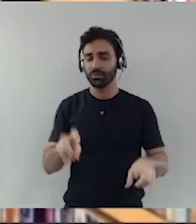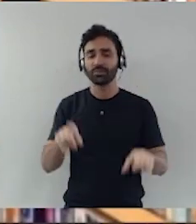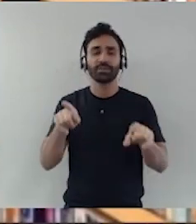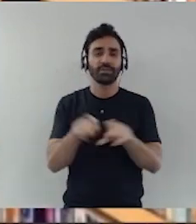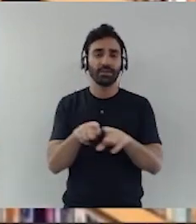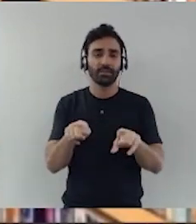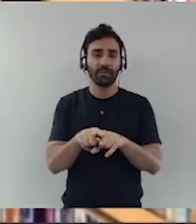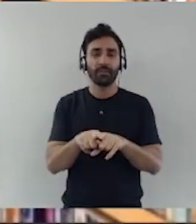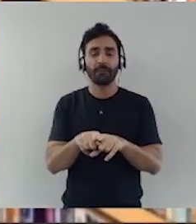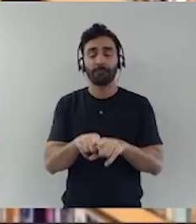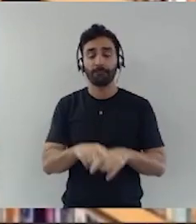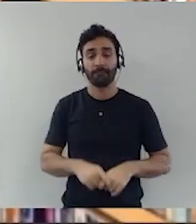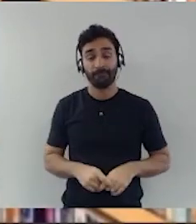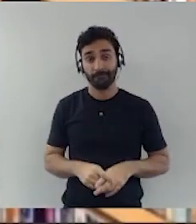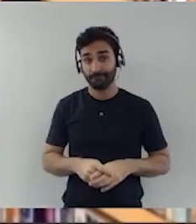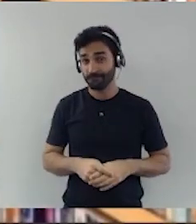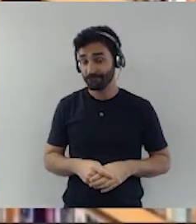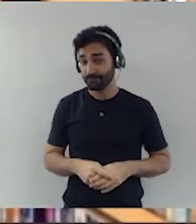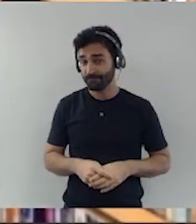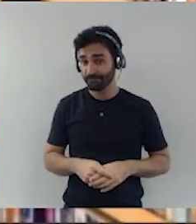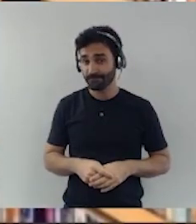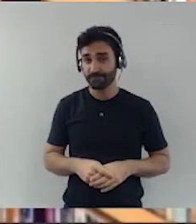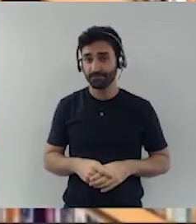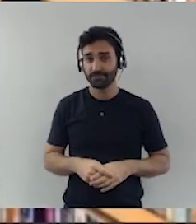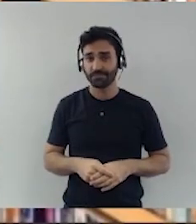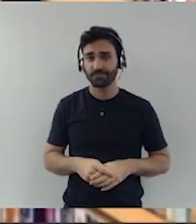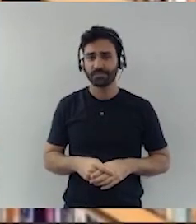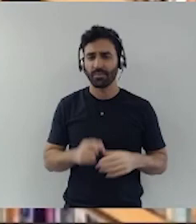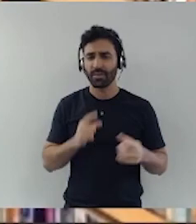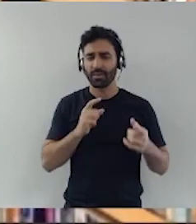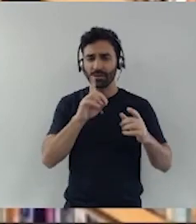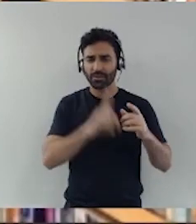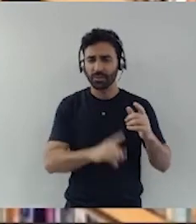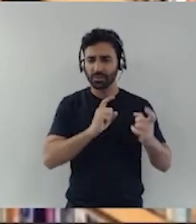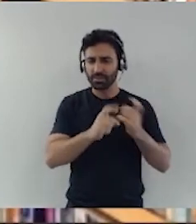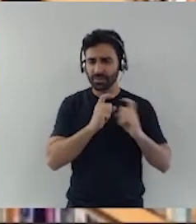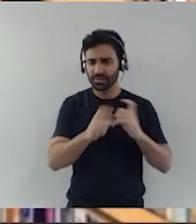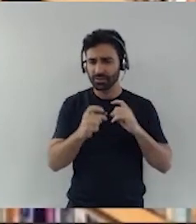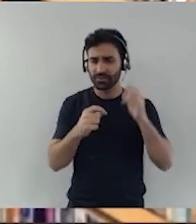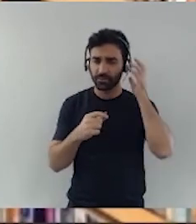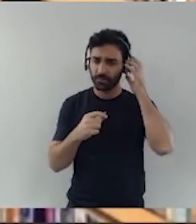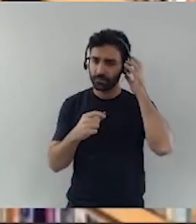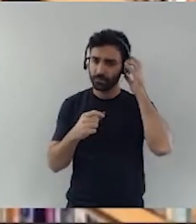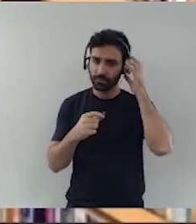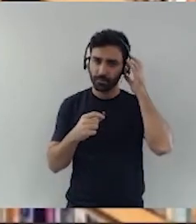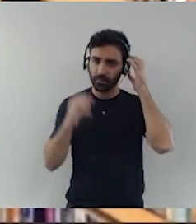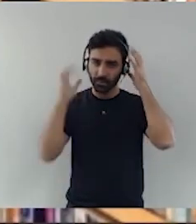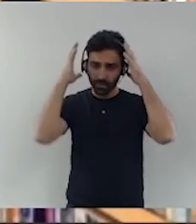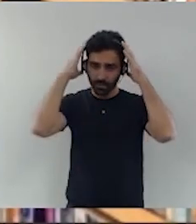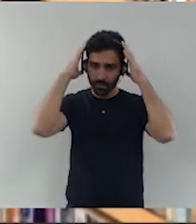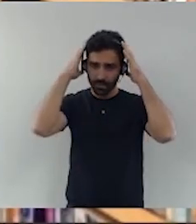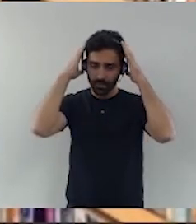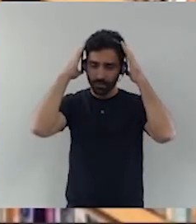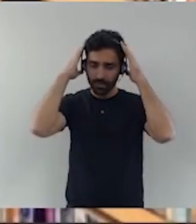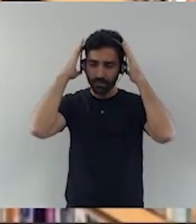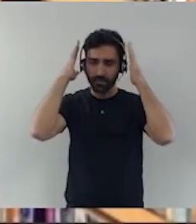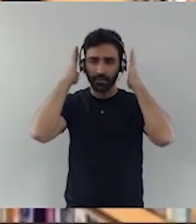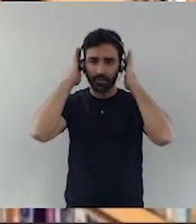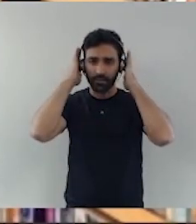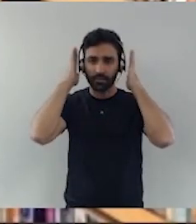a gente vem passando, quem trabalha com direito administrativo, o professor Marcos foi muito feliz quando